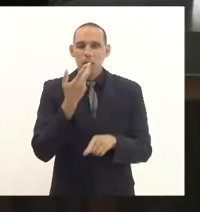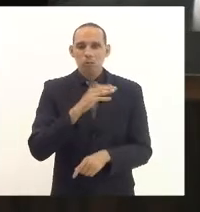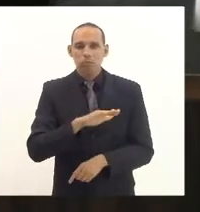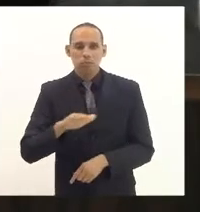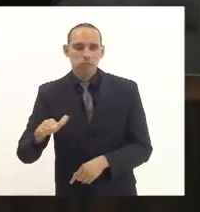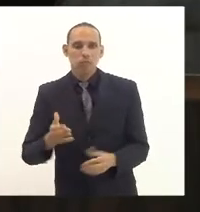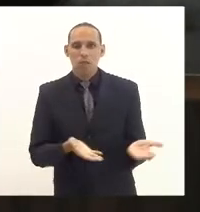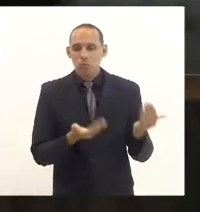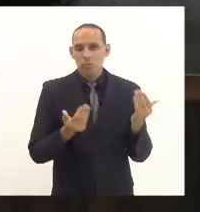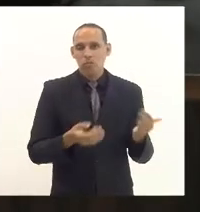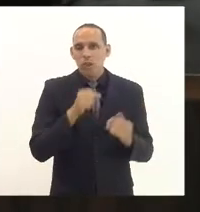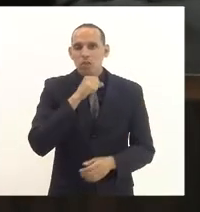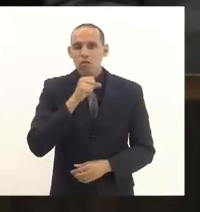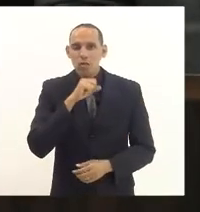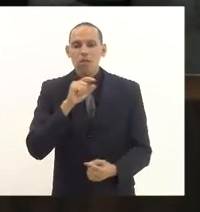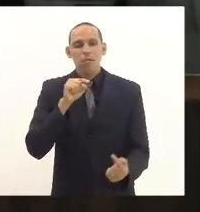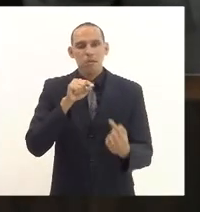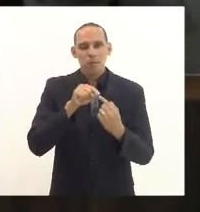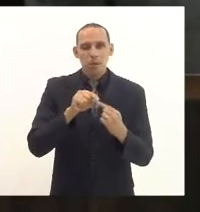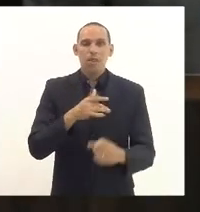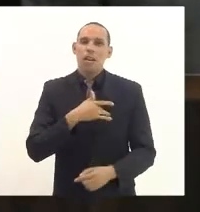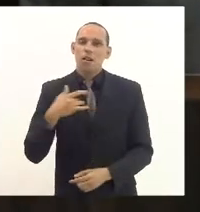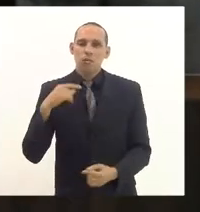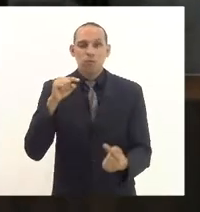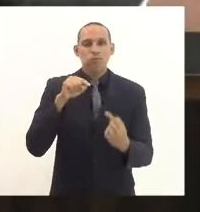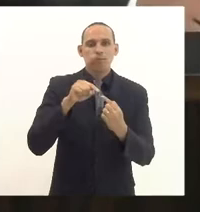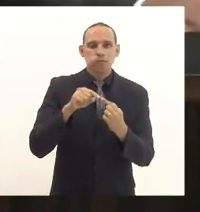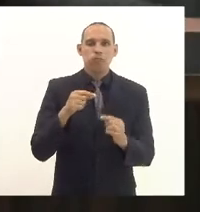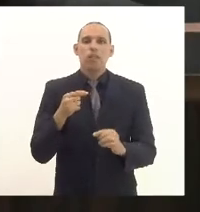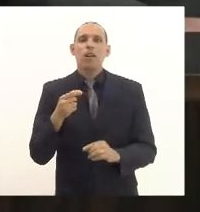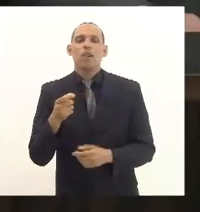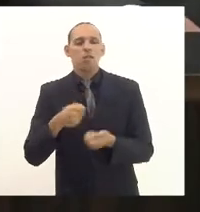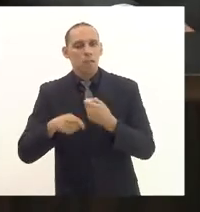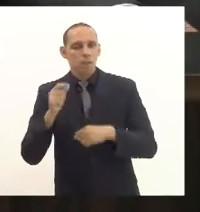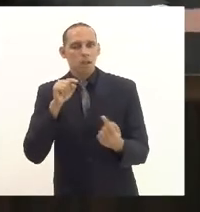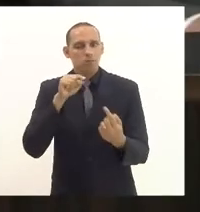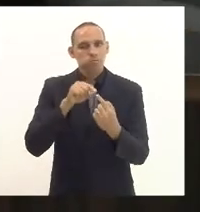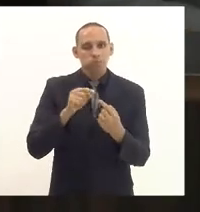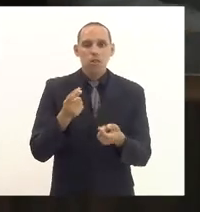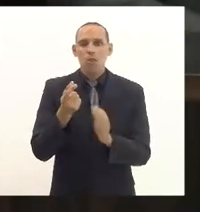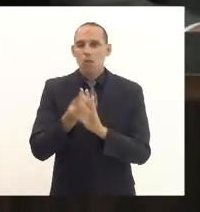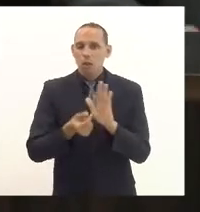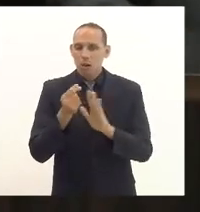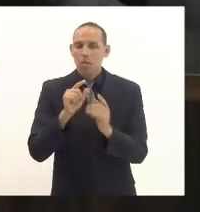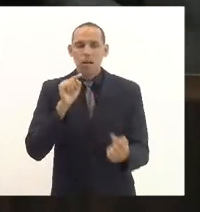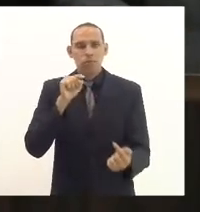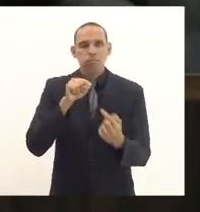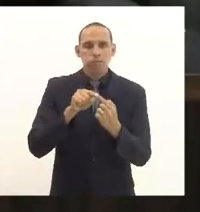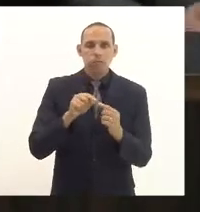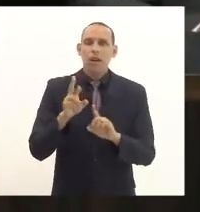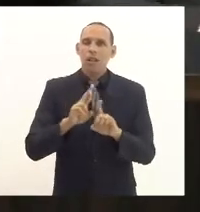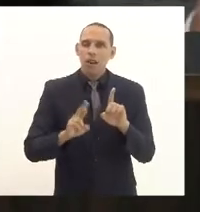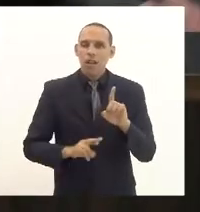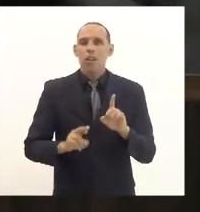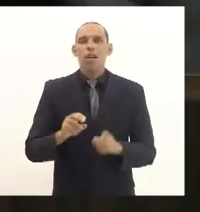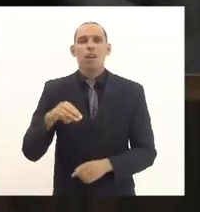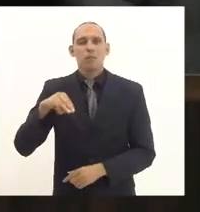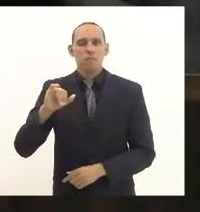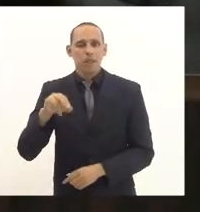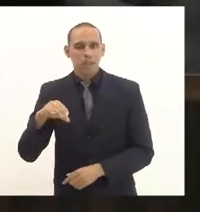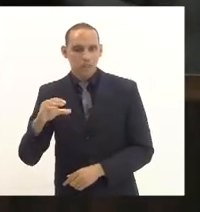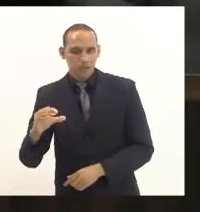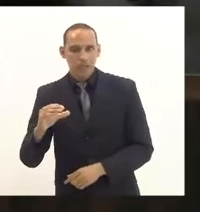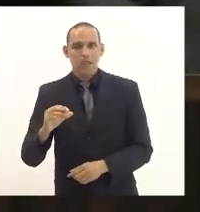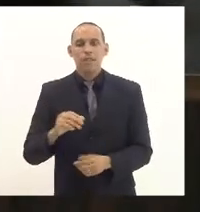favorável. Saúde, favorável. De economia, favorável. De orçamento, favorável. Relator dos deputados Carlos Mink, Rosane Félix, Lucinha, Noel de